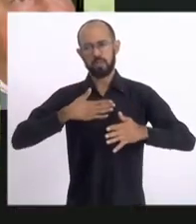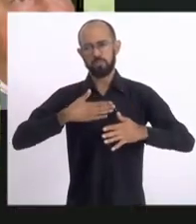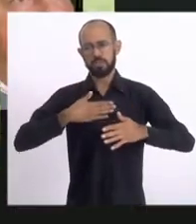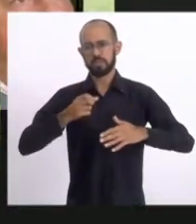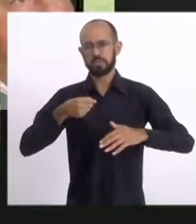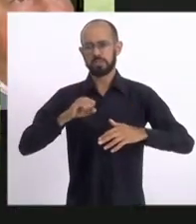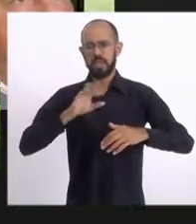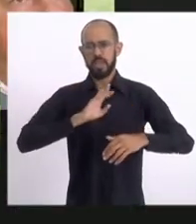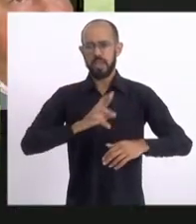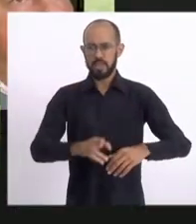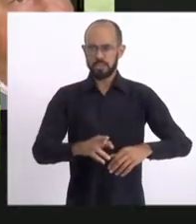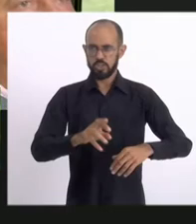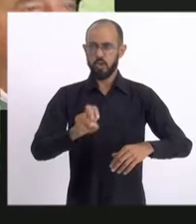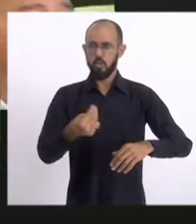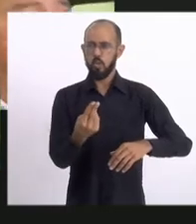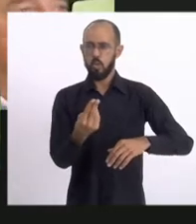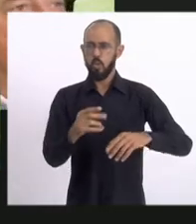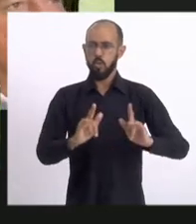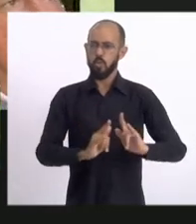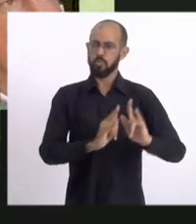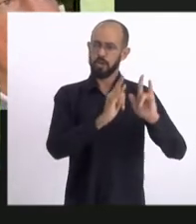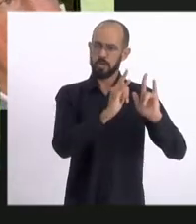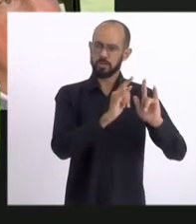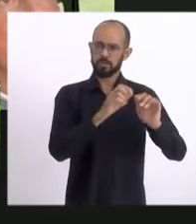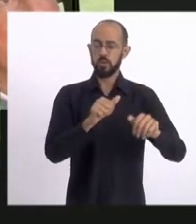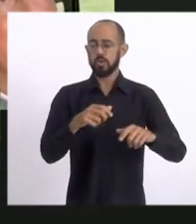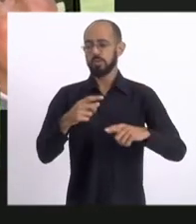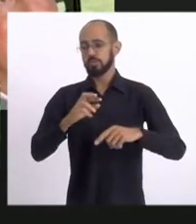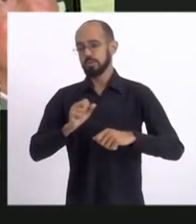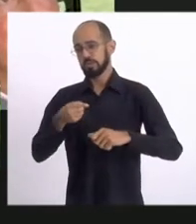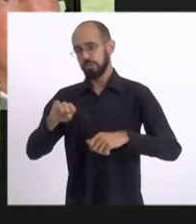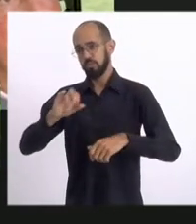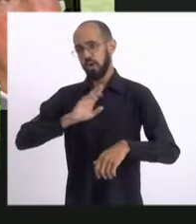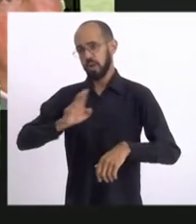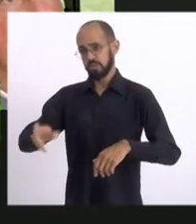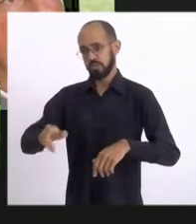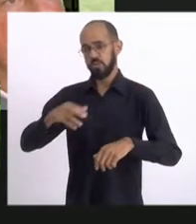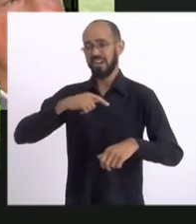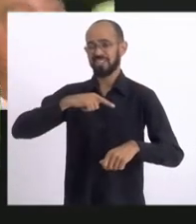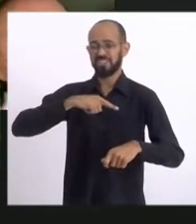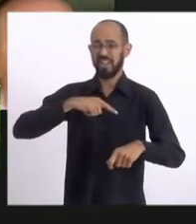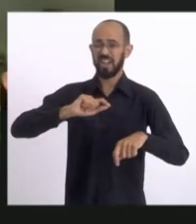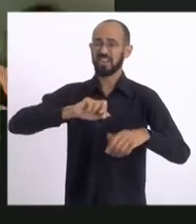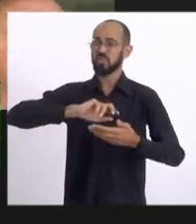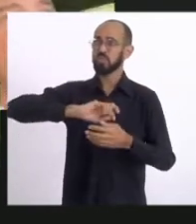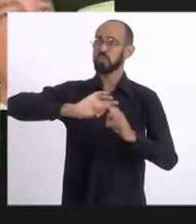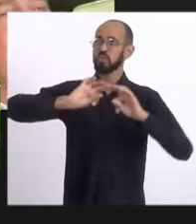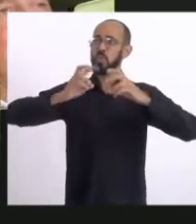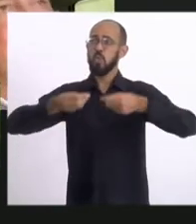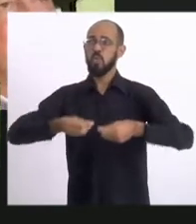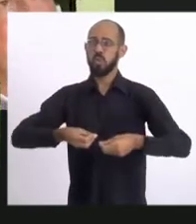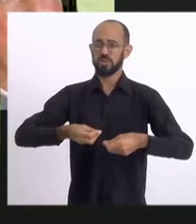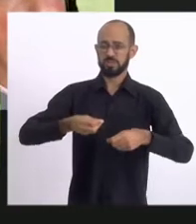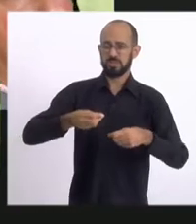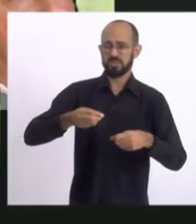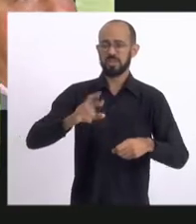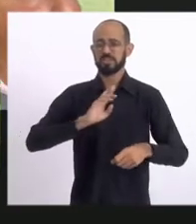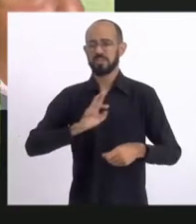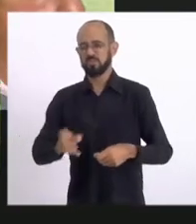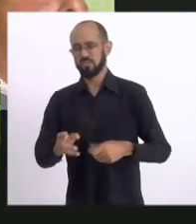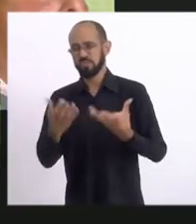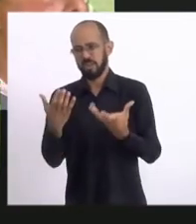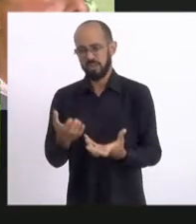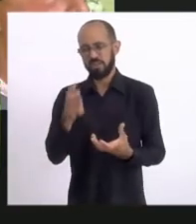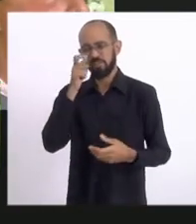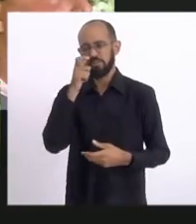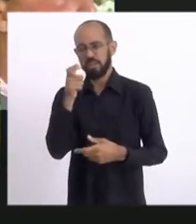denominação, que aí também se abre um processo de todas as denominações quererem se tornar ou se é o